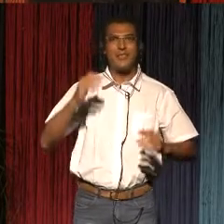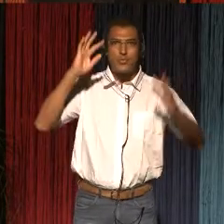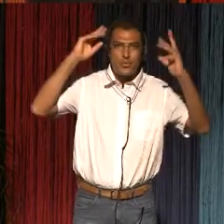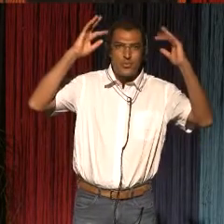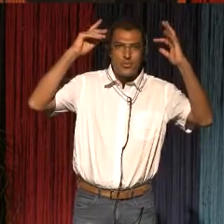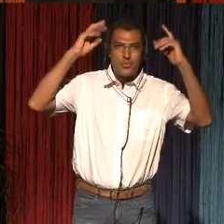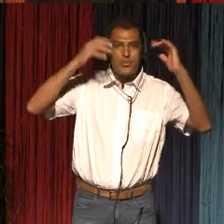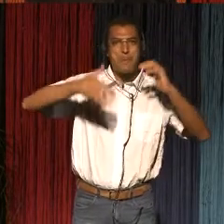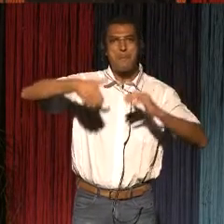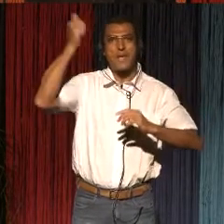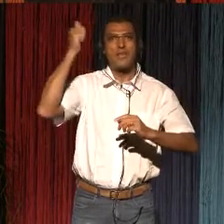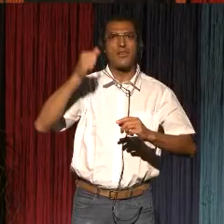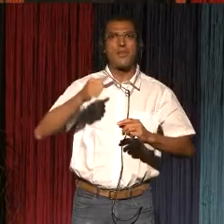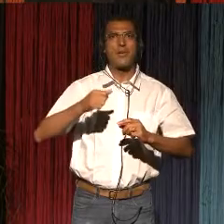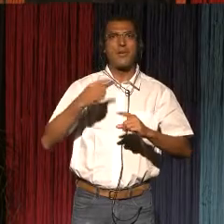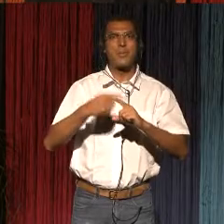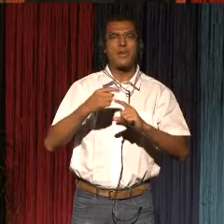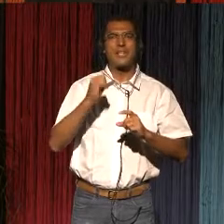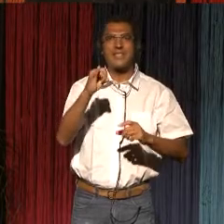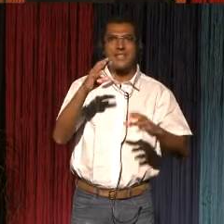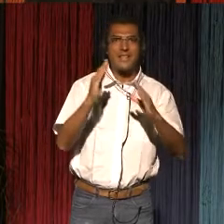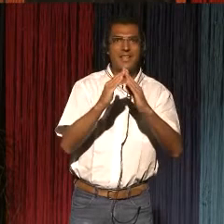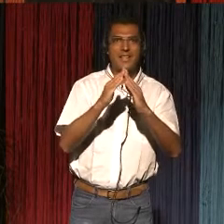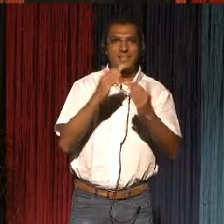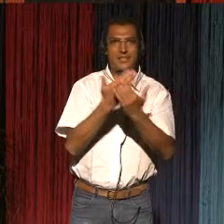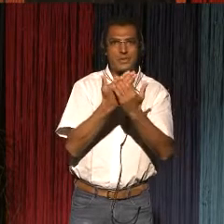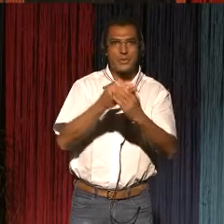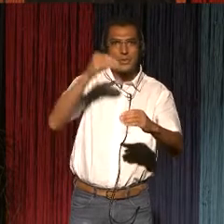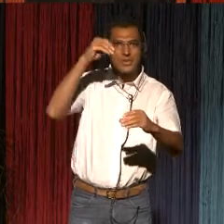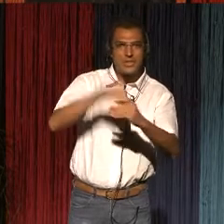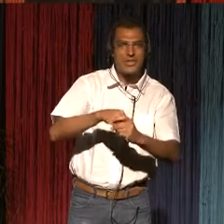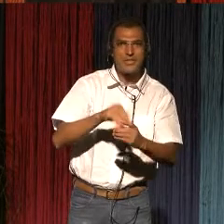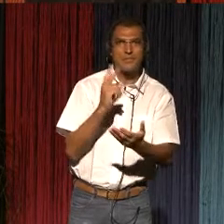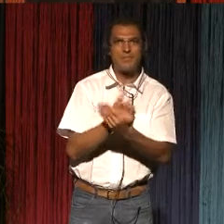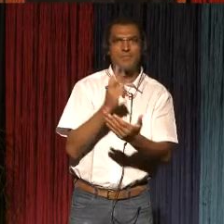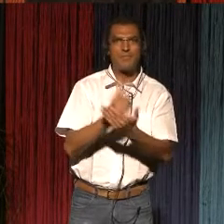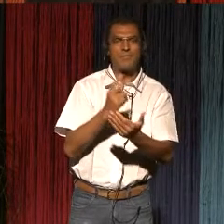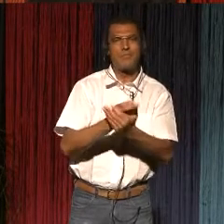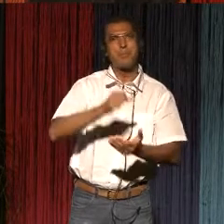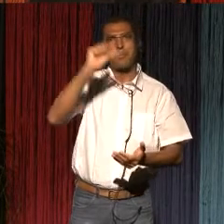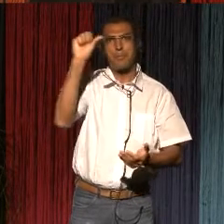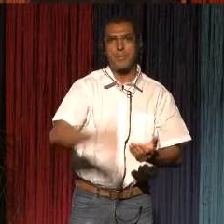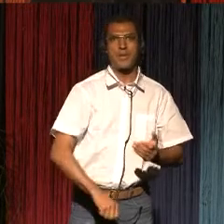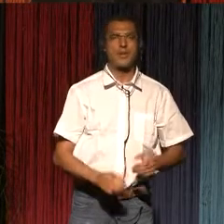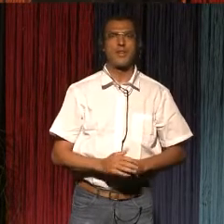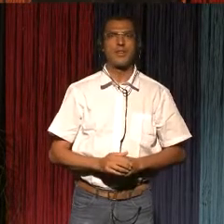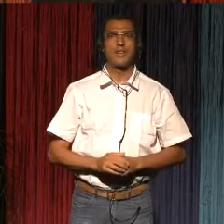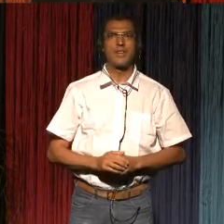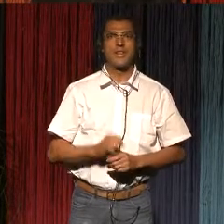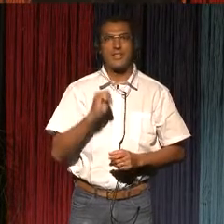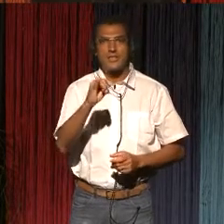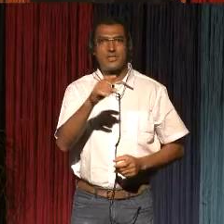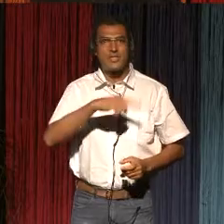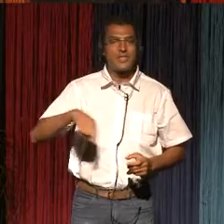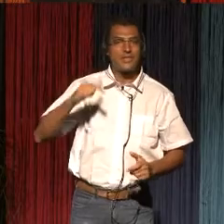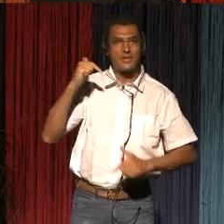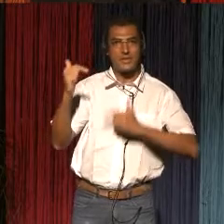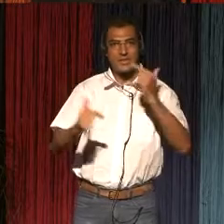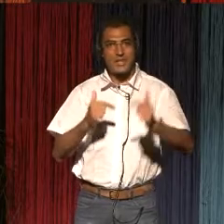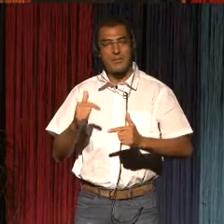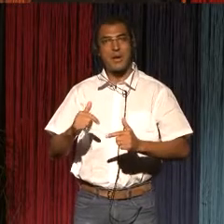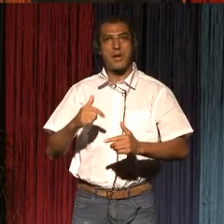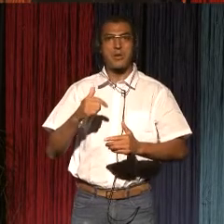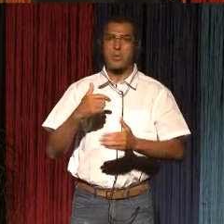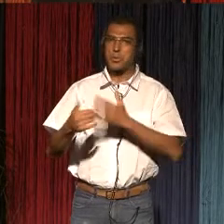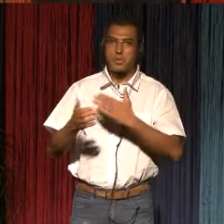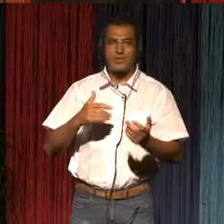classes entediantes. Se a gente ama o que a gente faz, a gente vai gastar mais tempo fazendo isso, mas com menos esforço. E